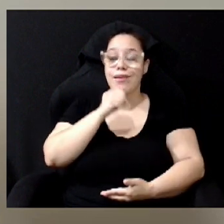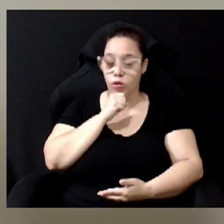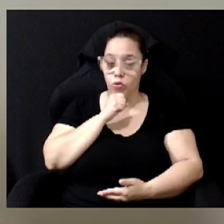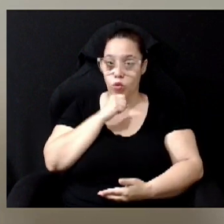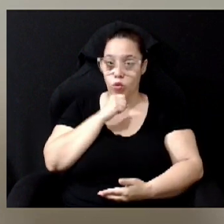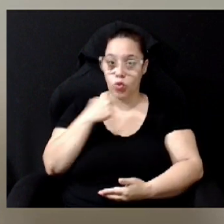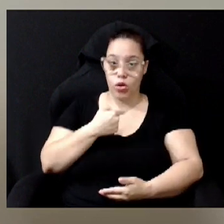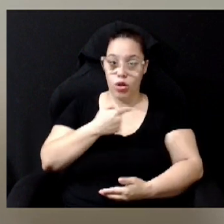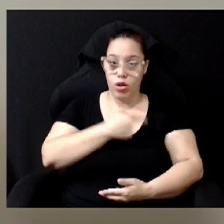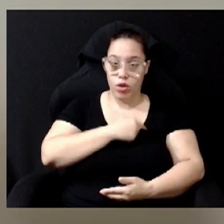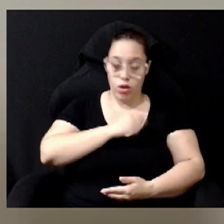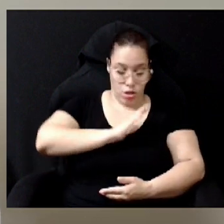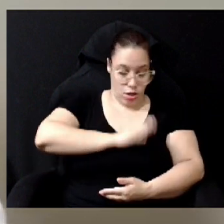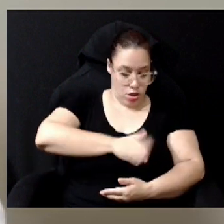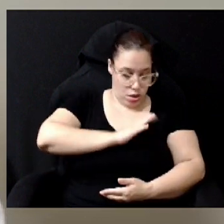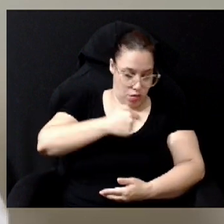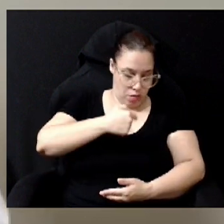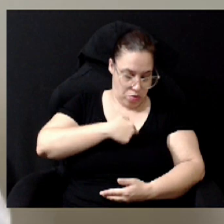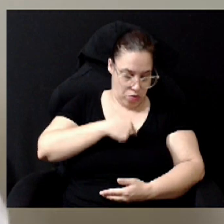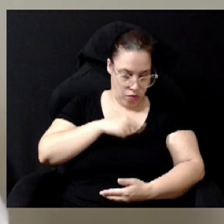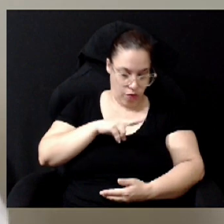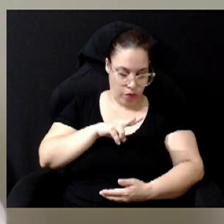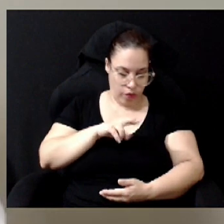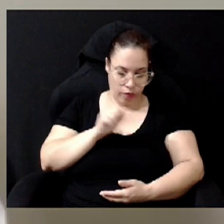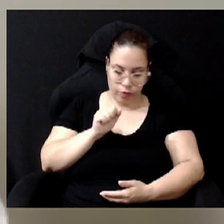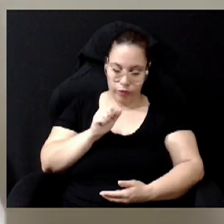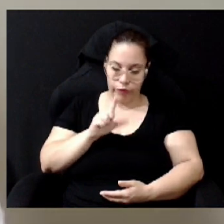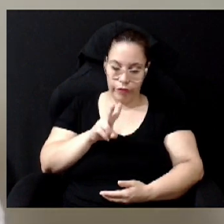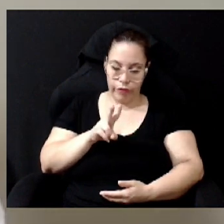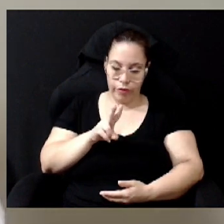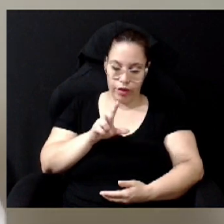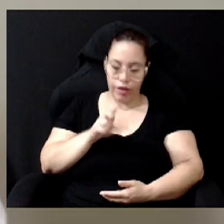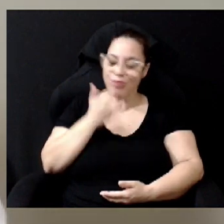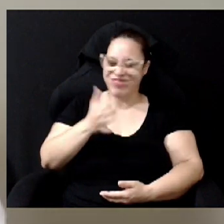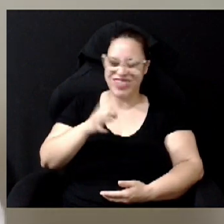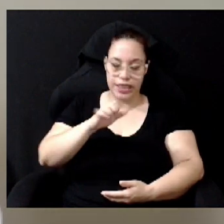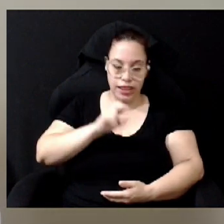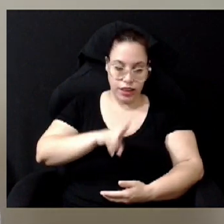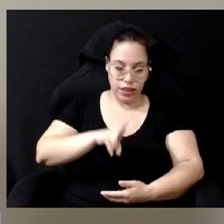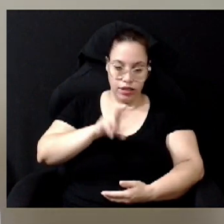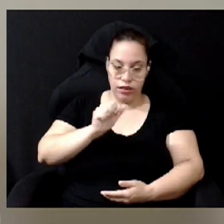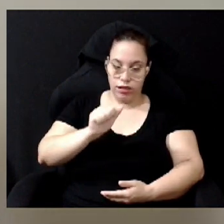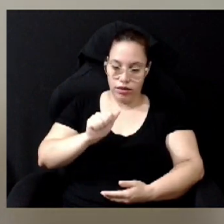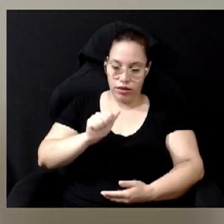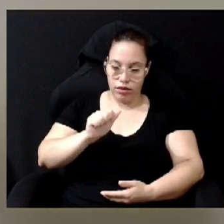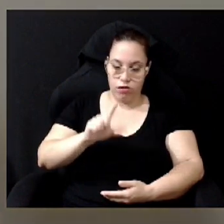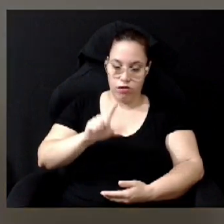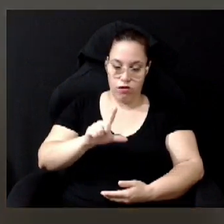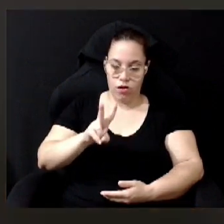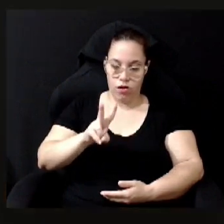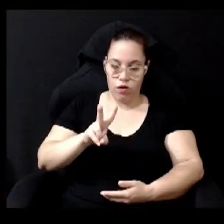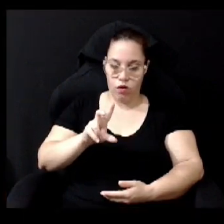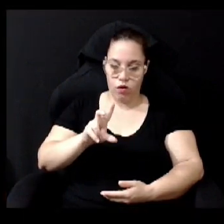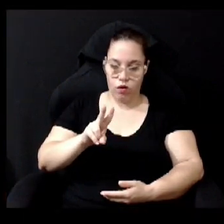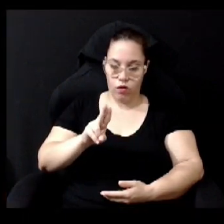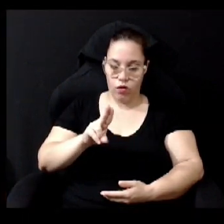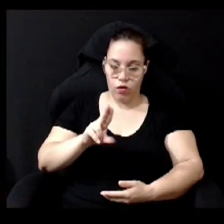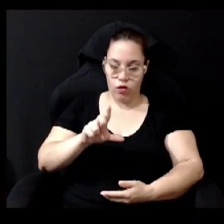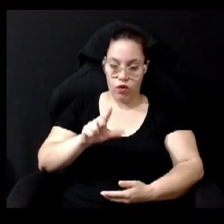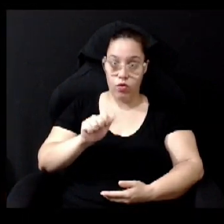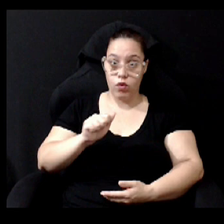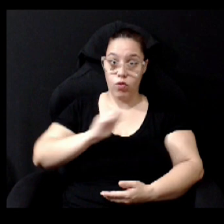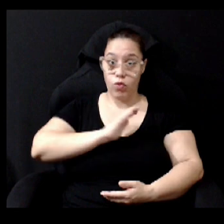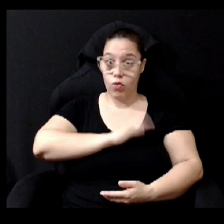válvula aórtica. O que é a válvula aórtica? É uma válvula que está posicionada entre o nosso